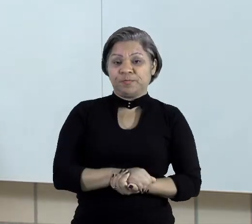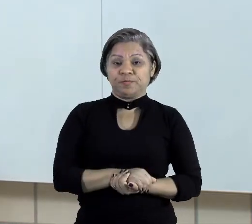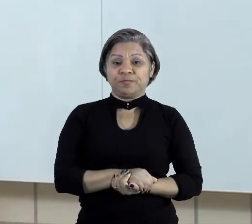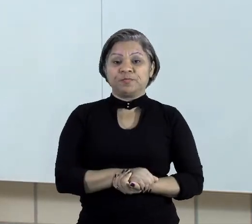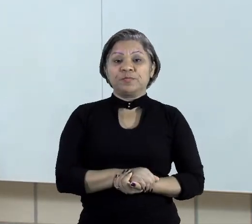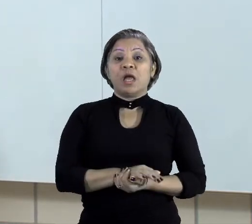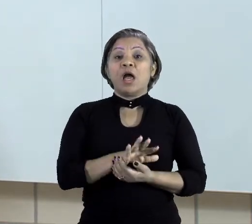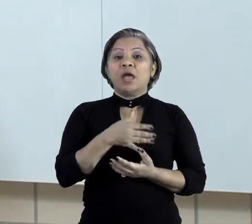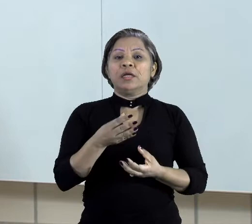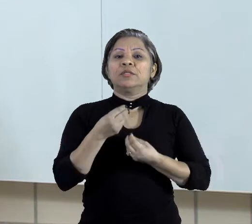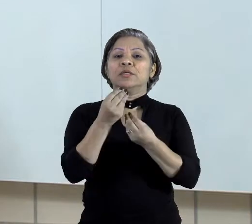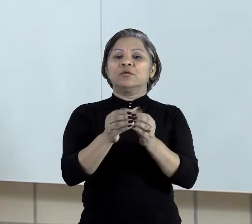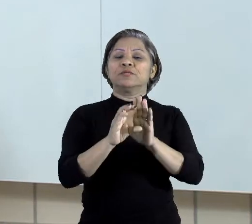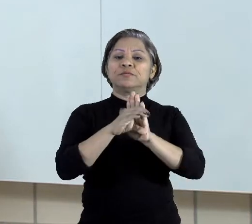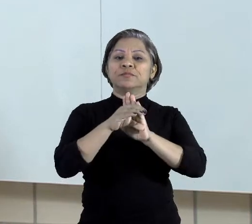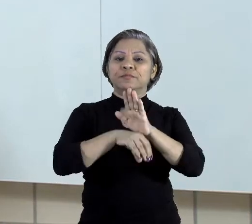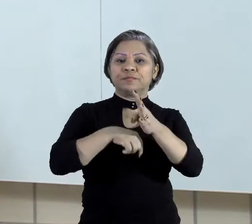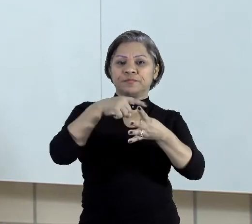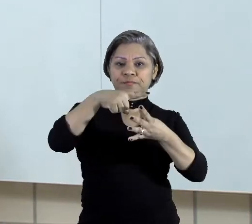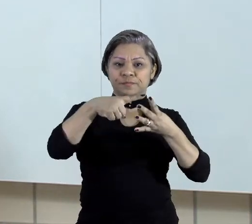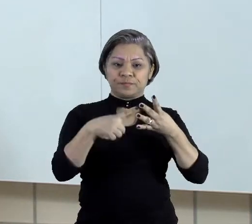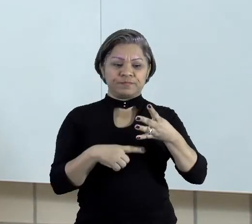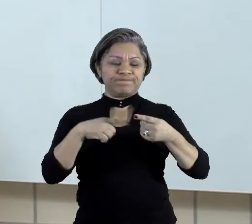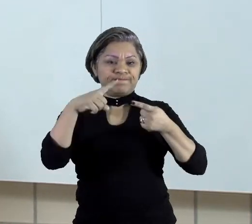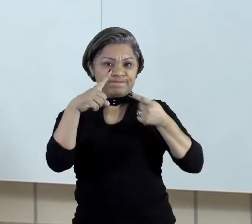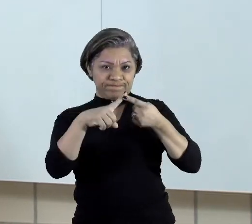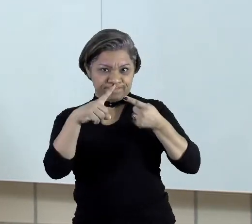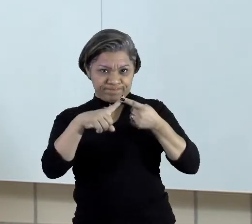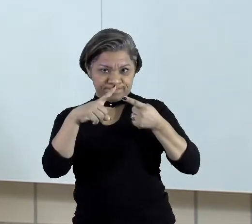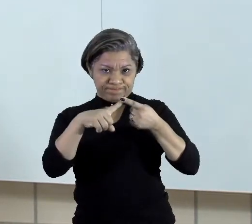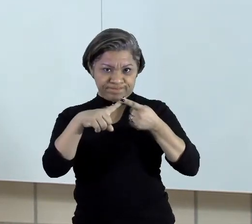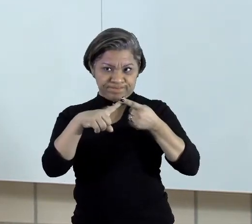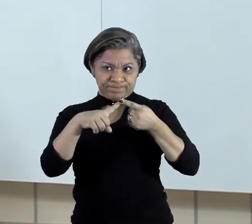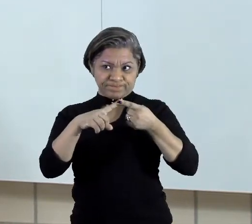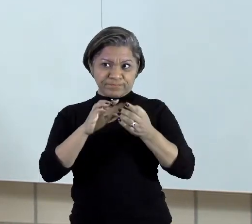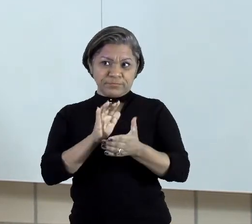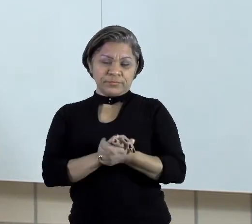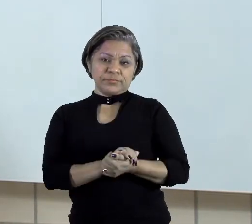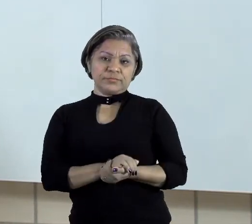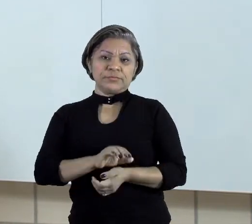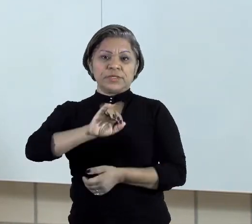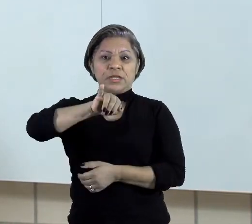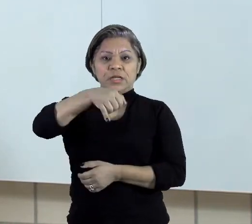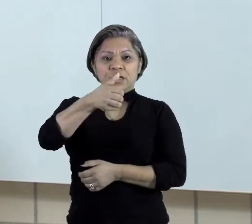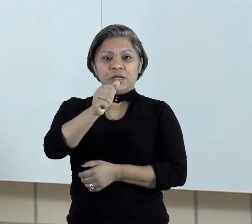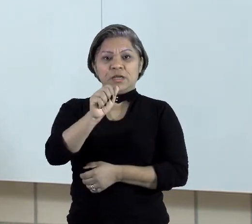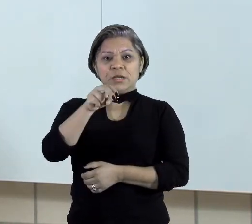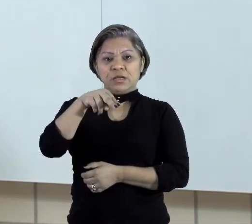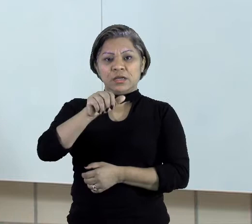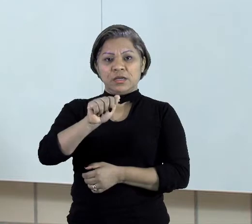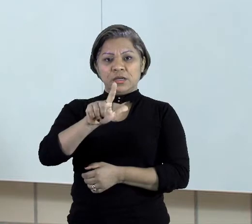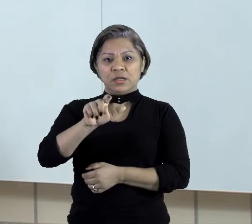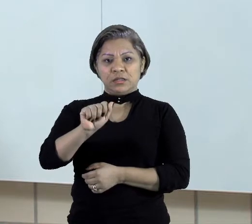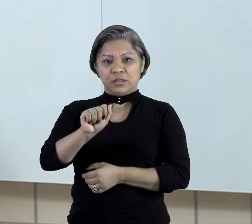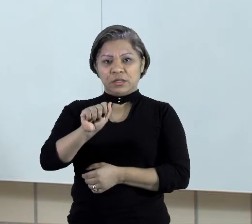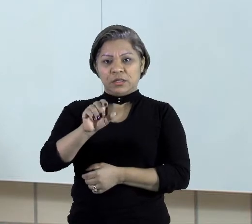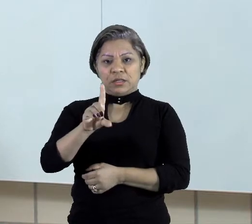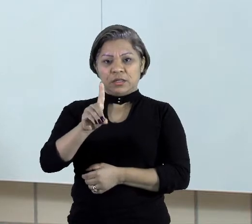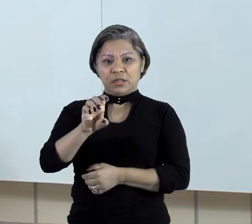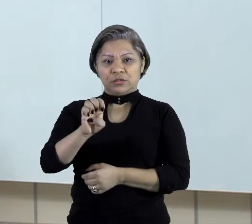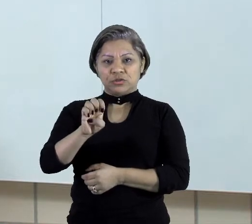conceitos. Primeiro, janela de plantio. O que é a janela de plantio? É um período